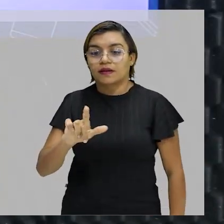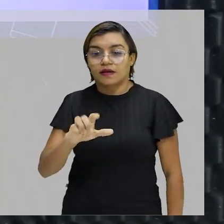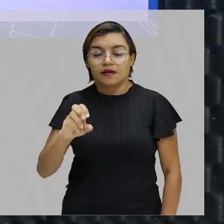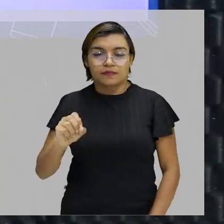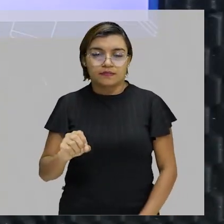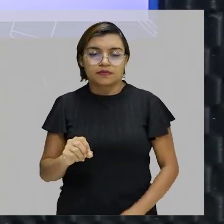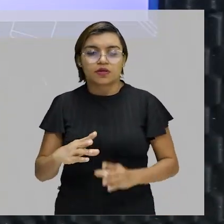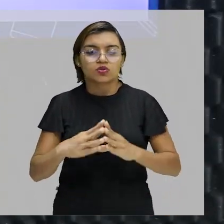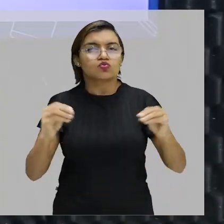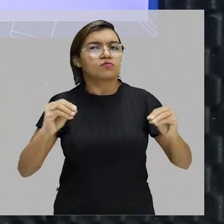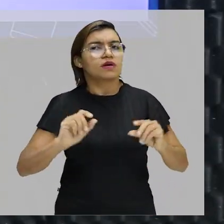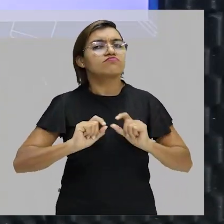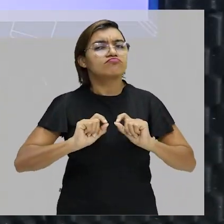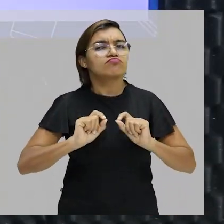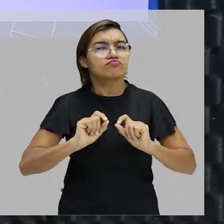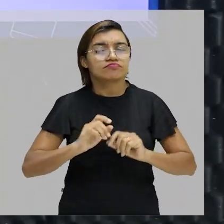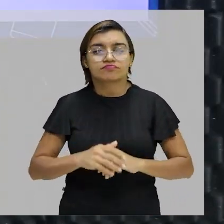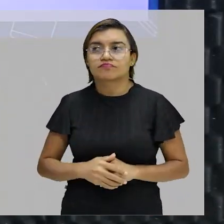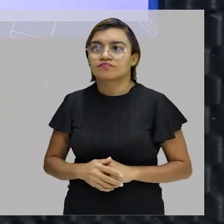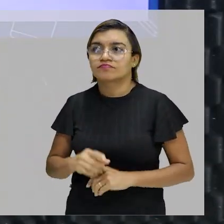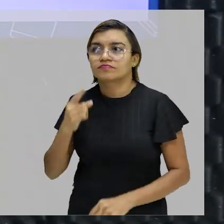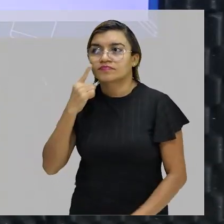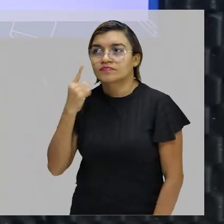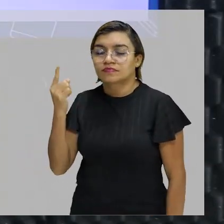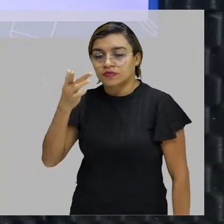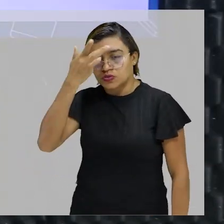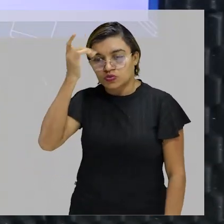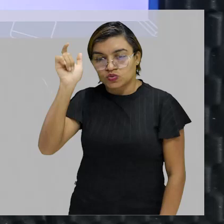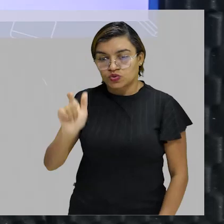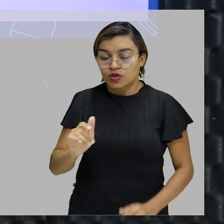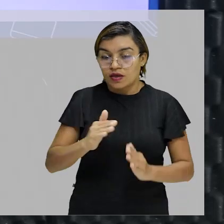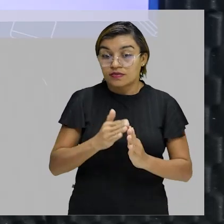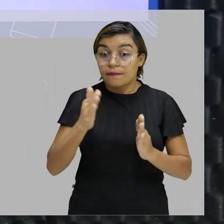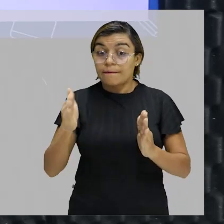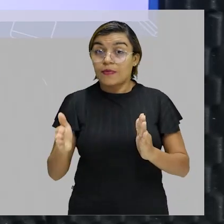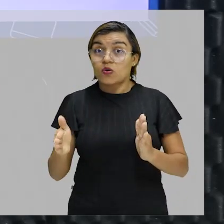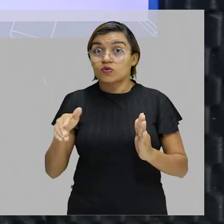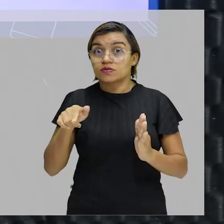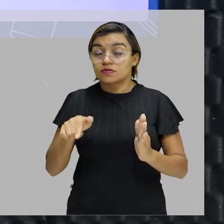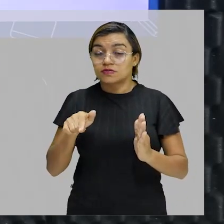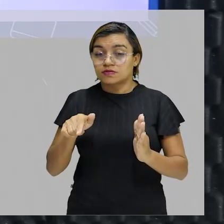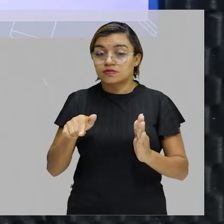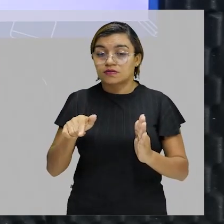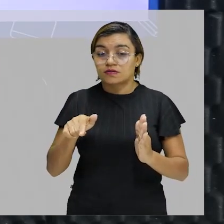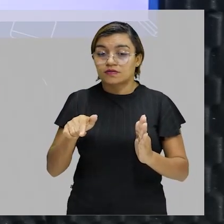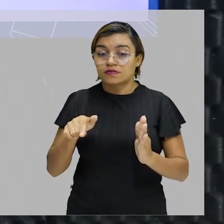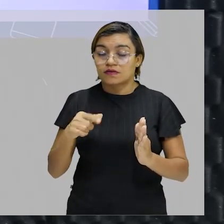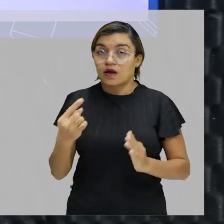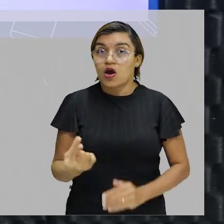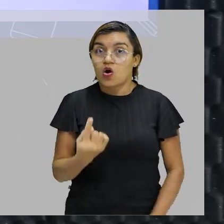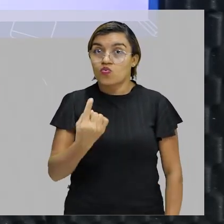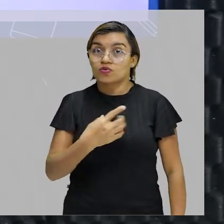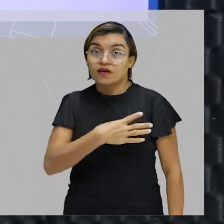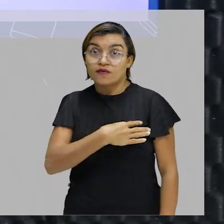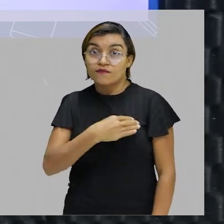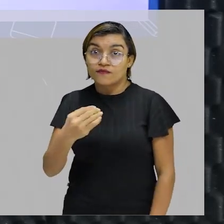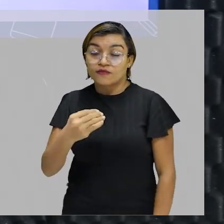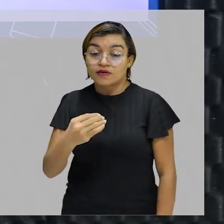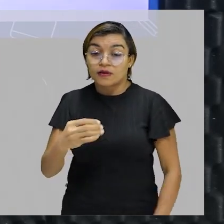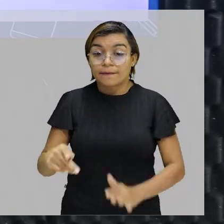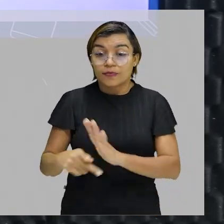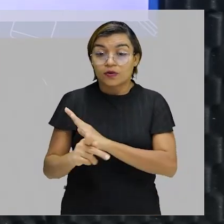Quem? Olha só. O sujeito está depois, ó, bem depois. Ó. A única filha do